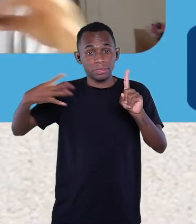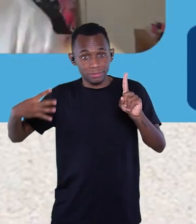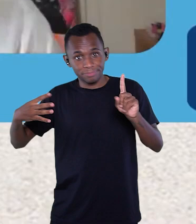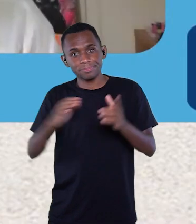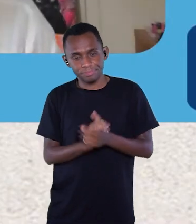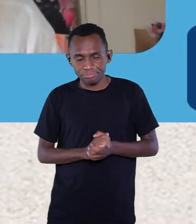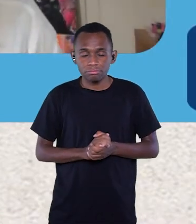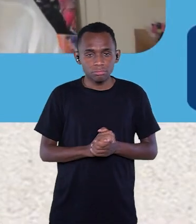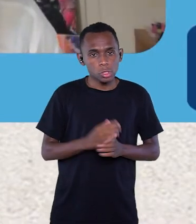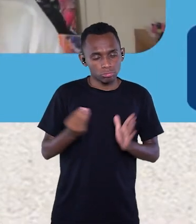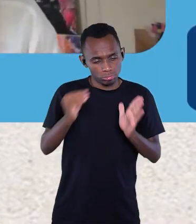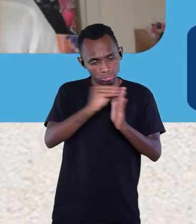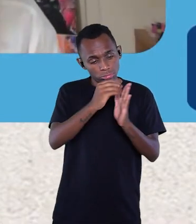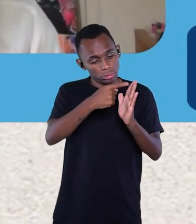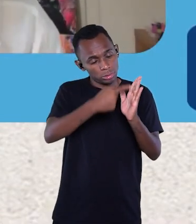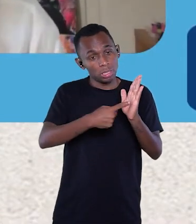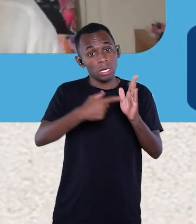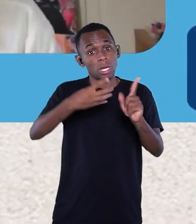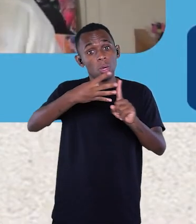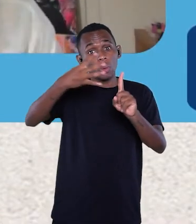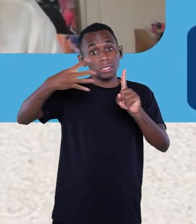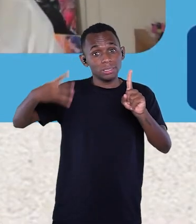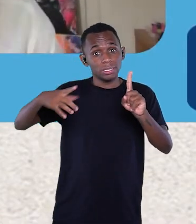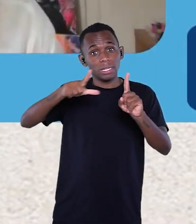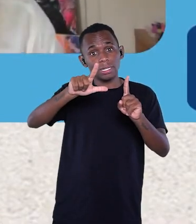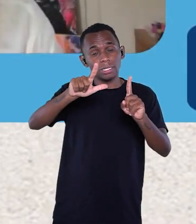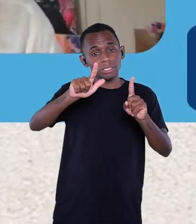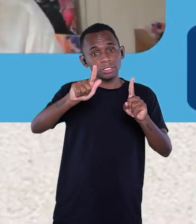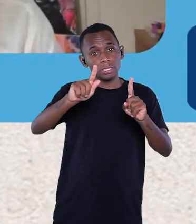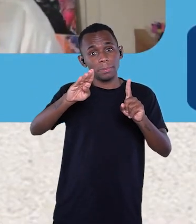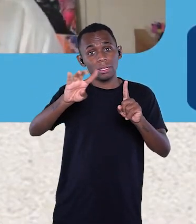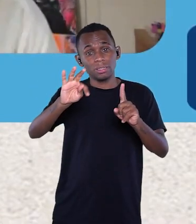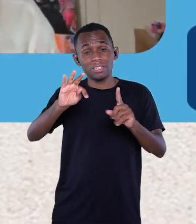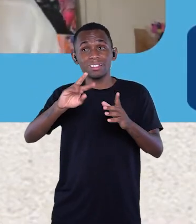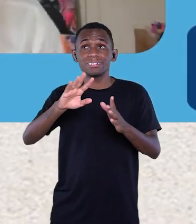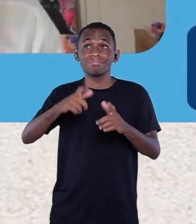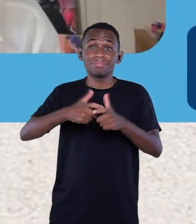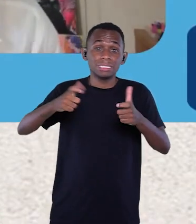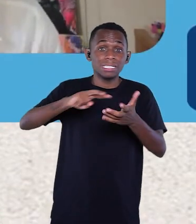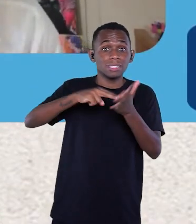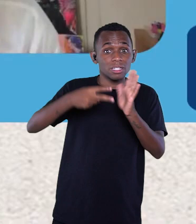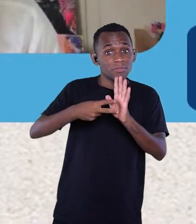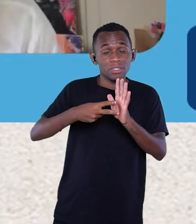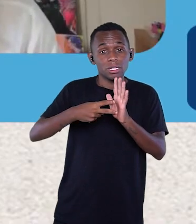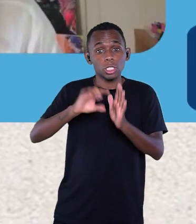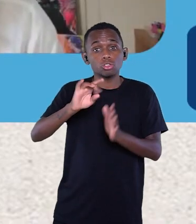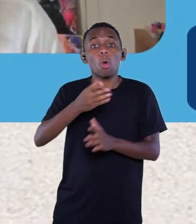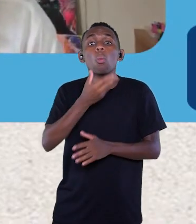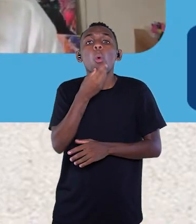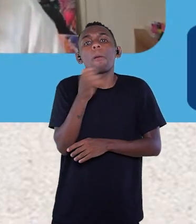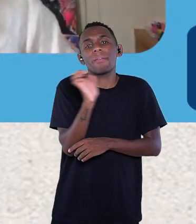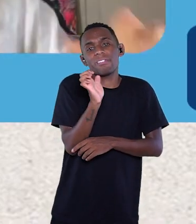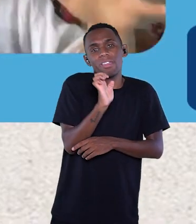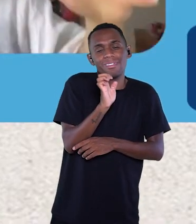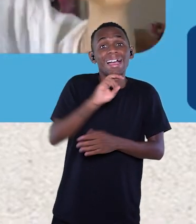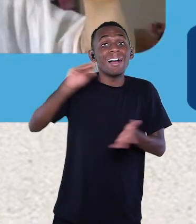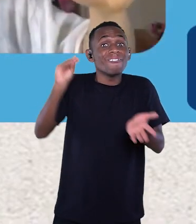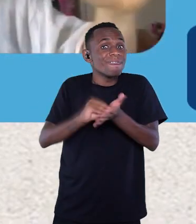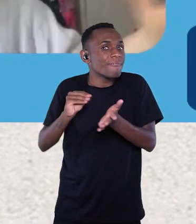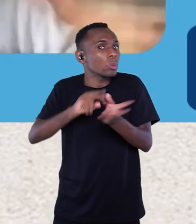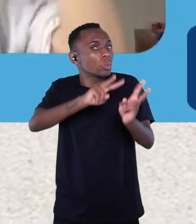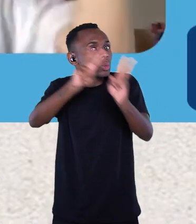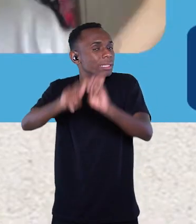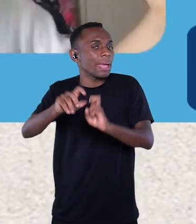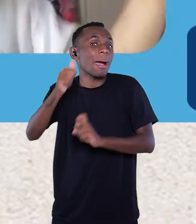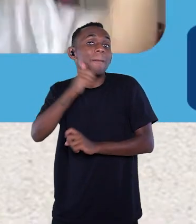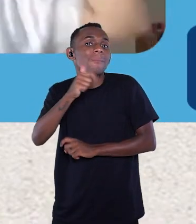nananana. E aí, esse LGBT, na verdade, significa homem gay. Ele não trata sobre lesbianidade, né? Ou então, quando a gente